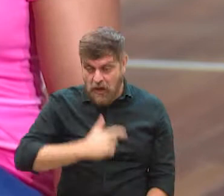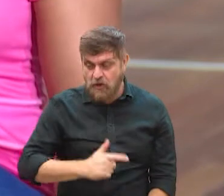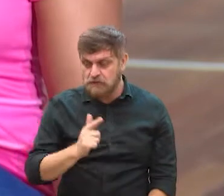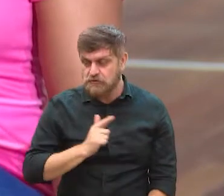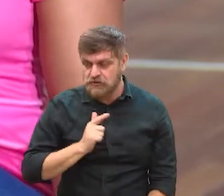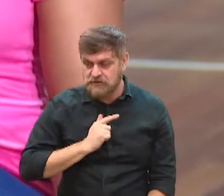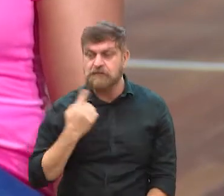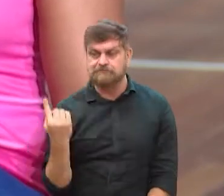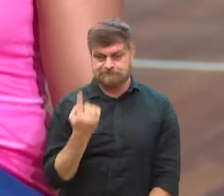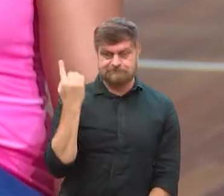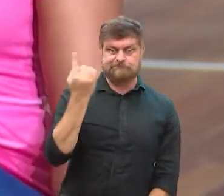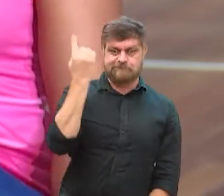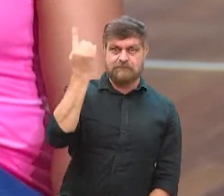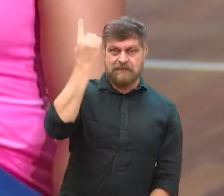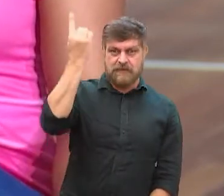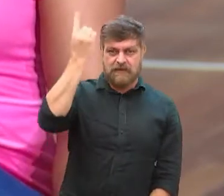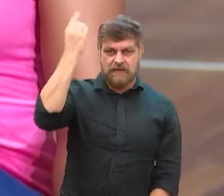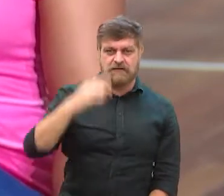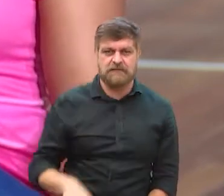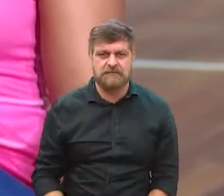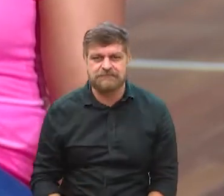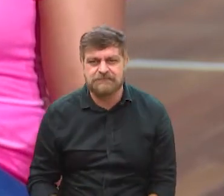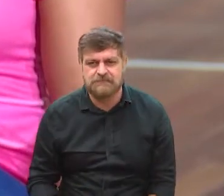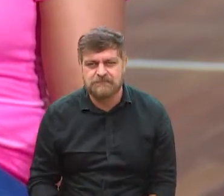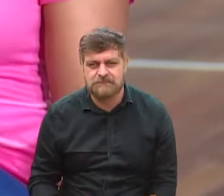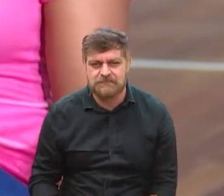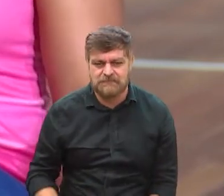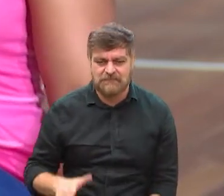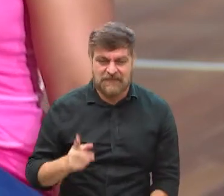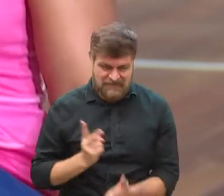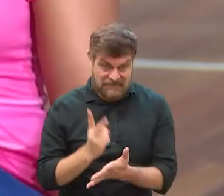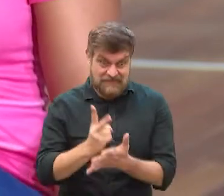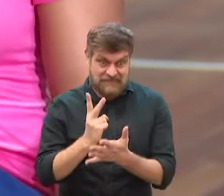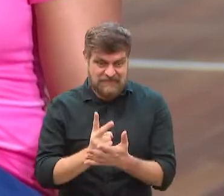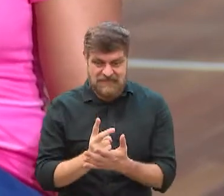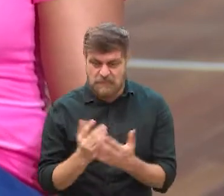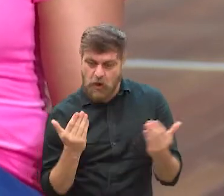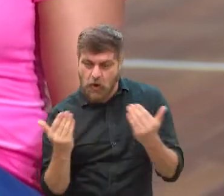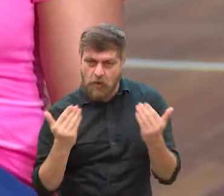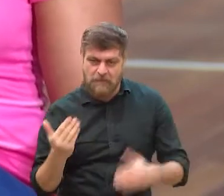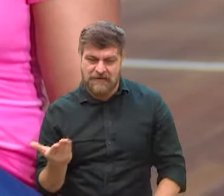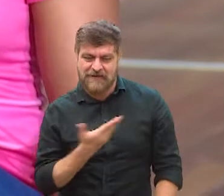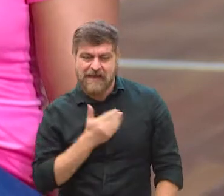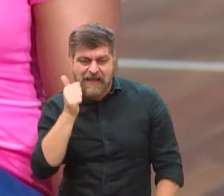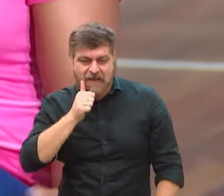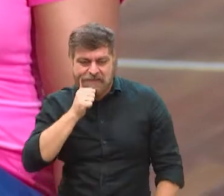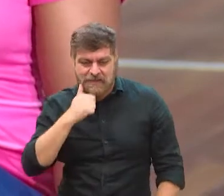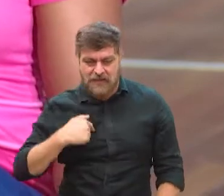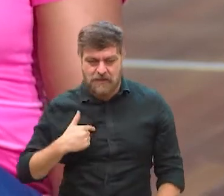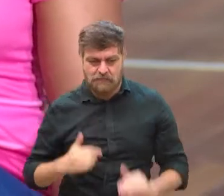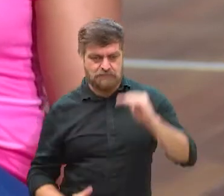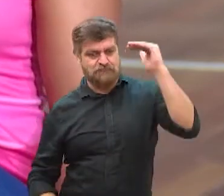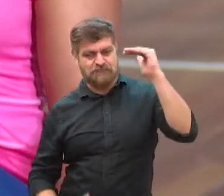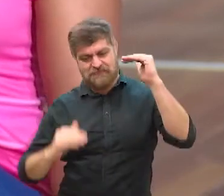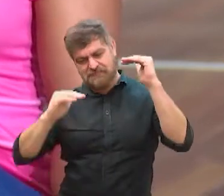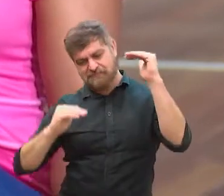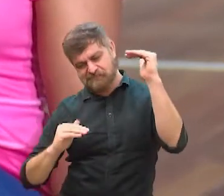da altura, mas eu sempre fui muito alta, perto das minhas amigas,